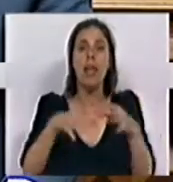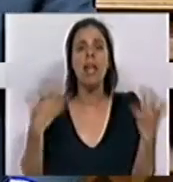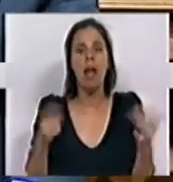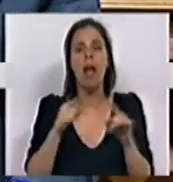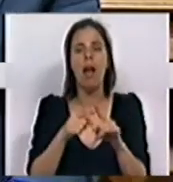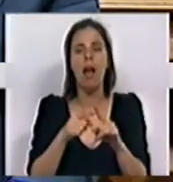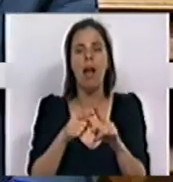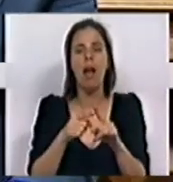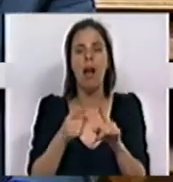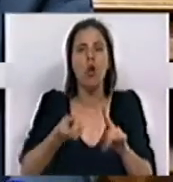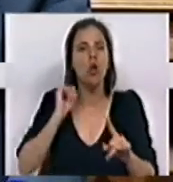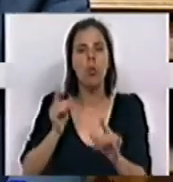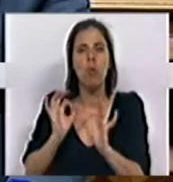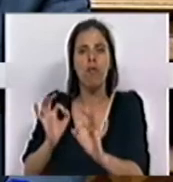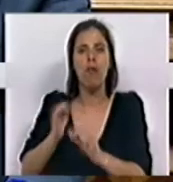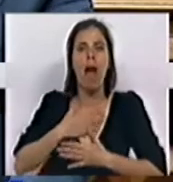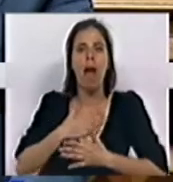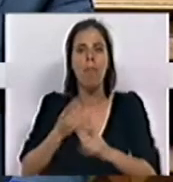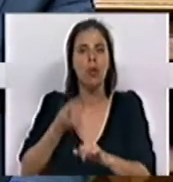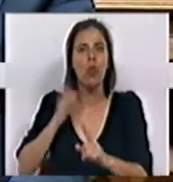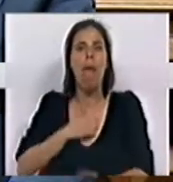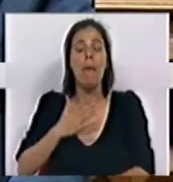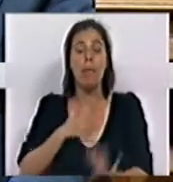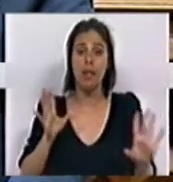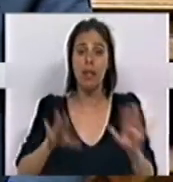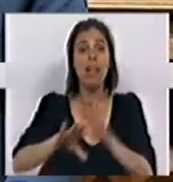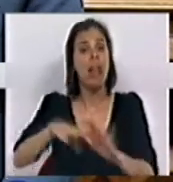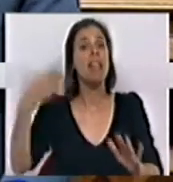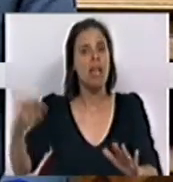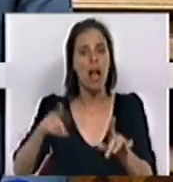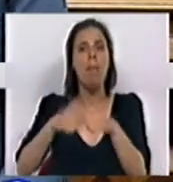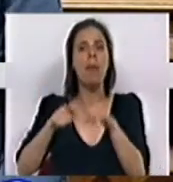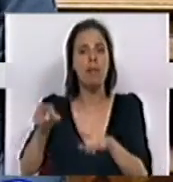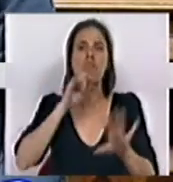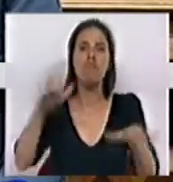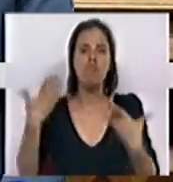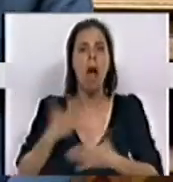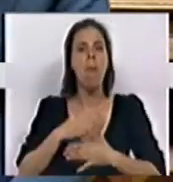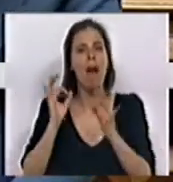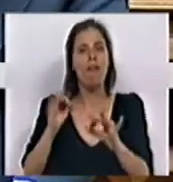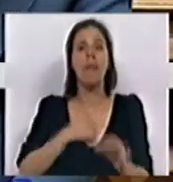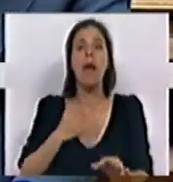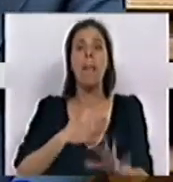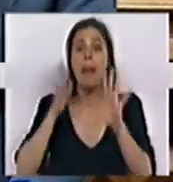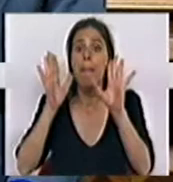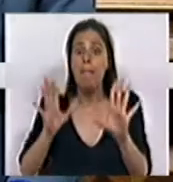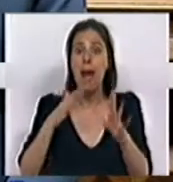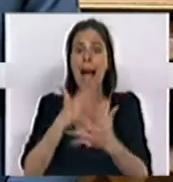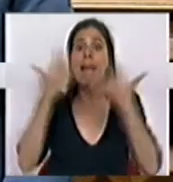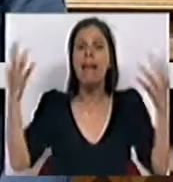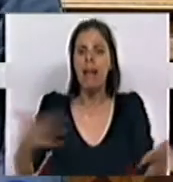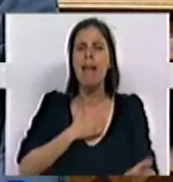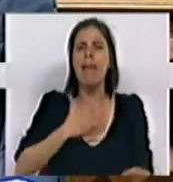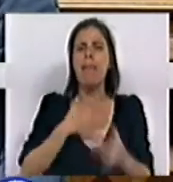coerente não é amiga das empresas. Os partidos de direita podem ser até amigos das empresas, mas amigos das